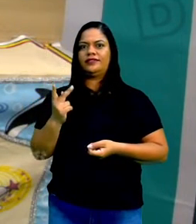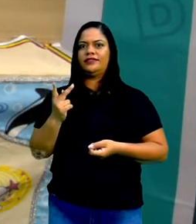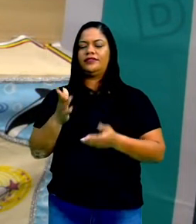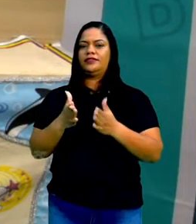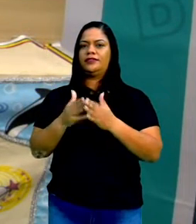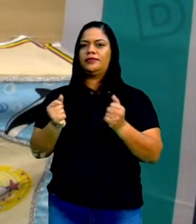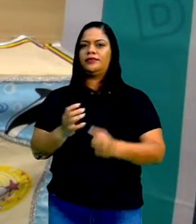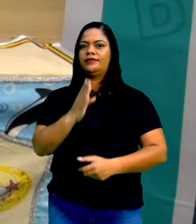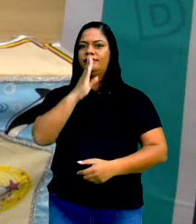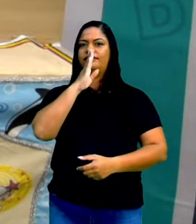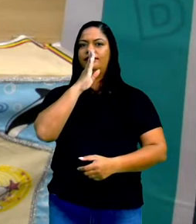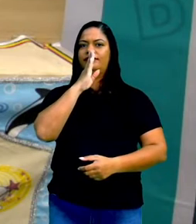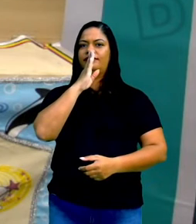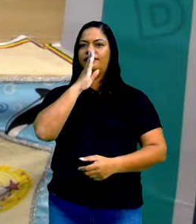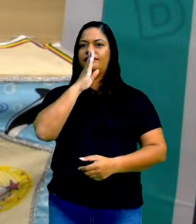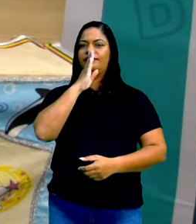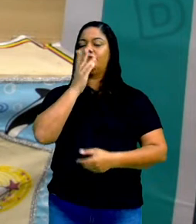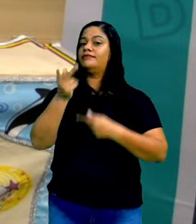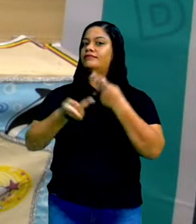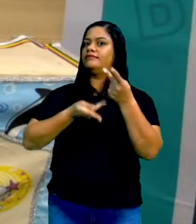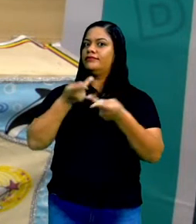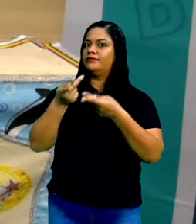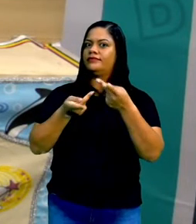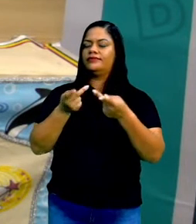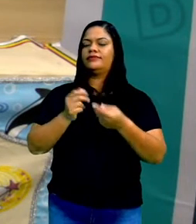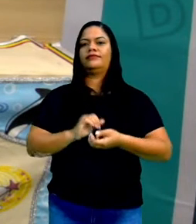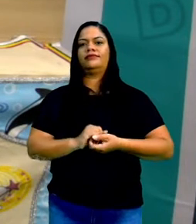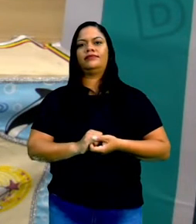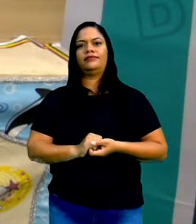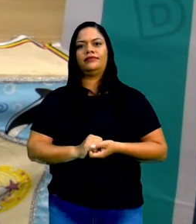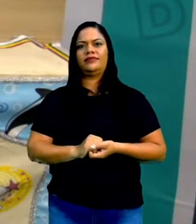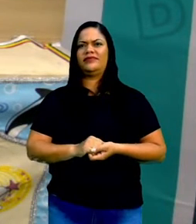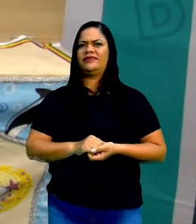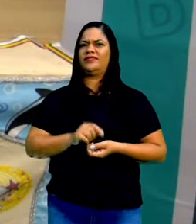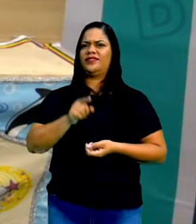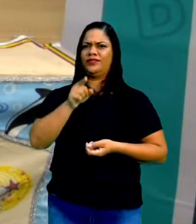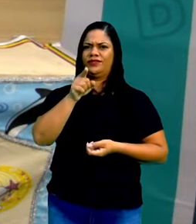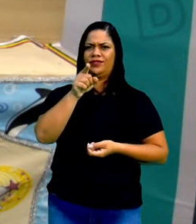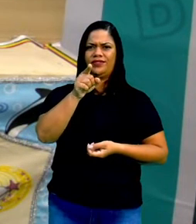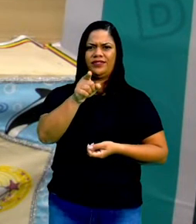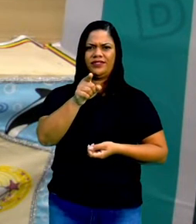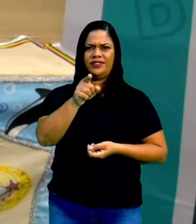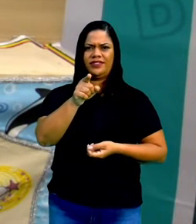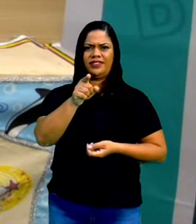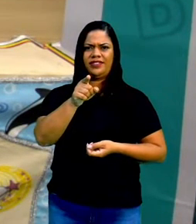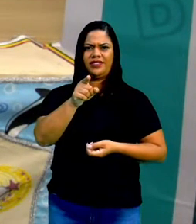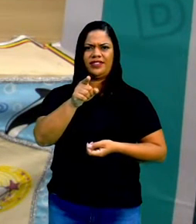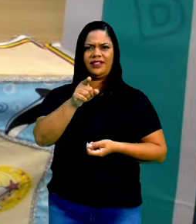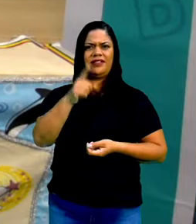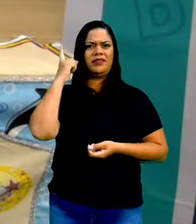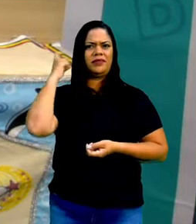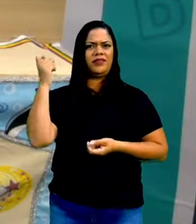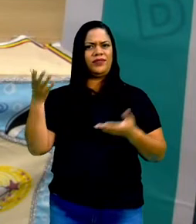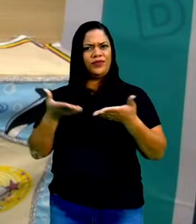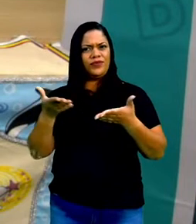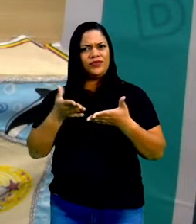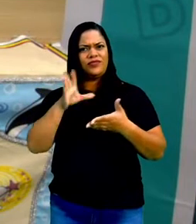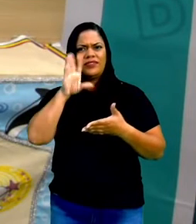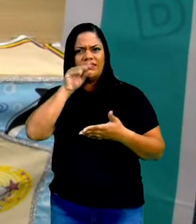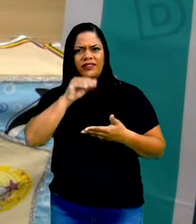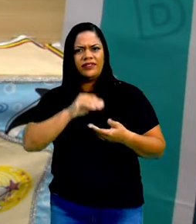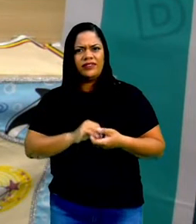pediam silêncio disseram: você não vai chacoalhar hoje, patinho?